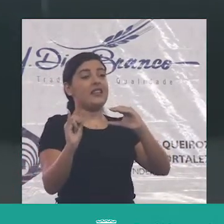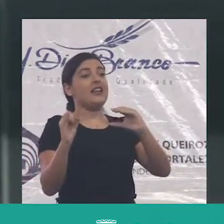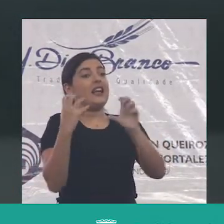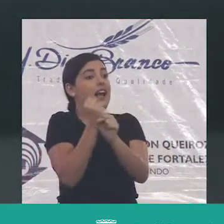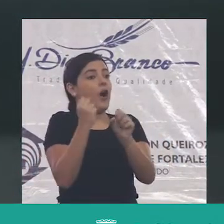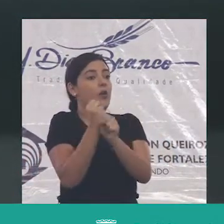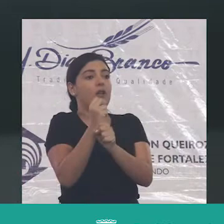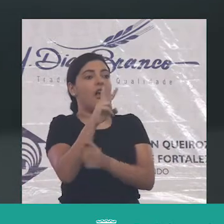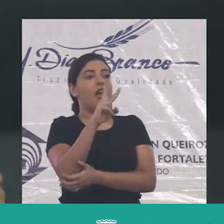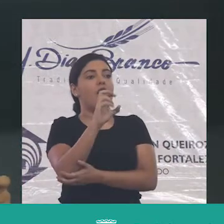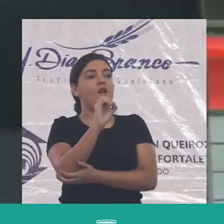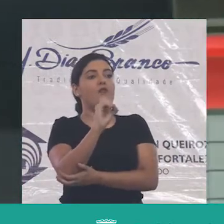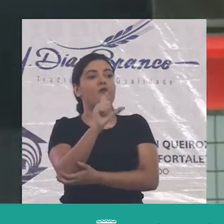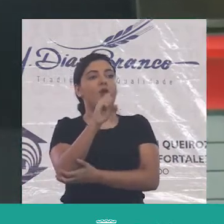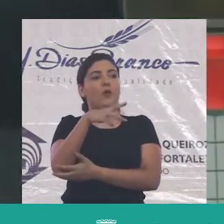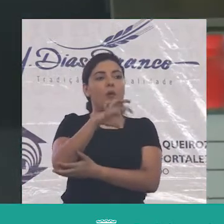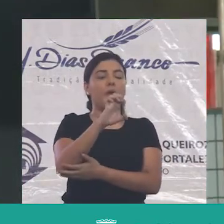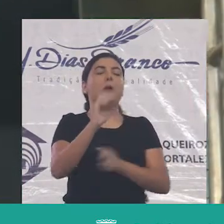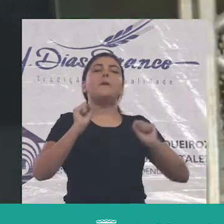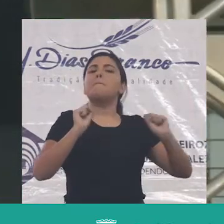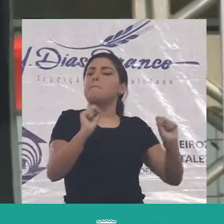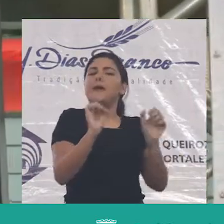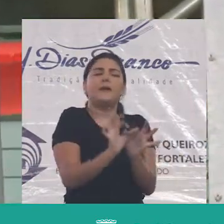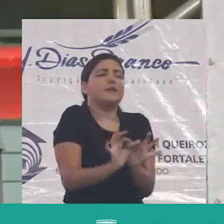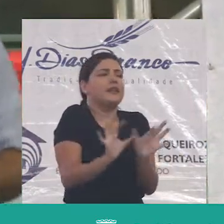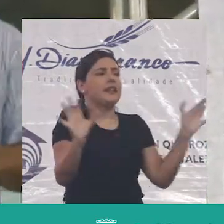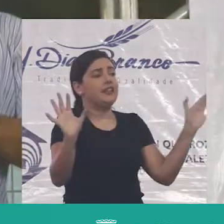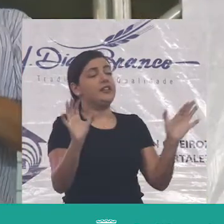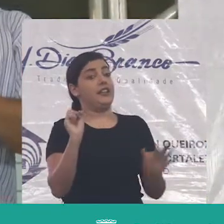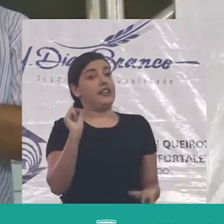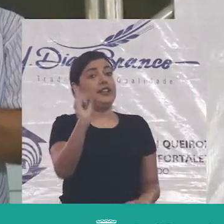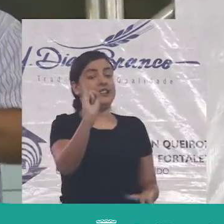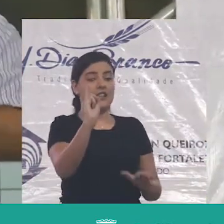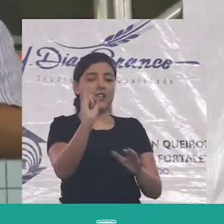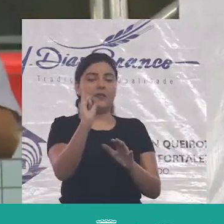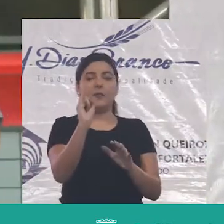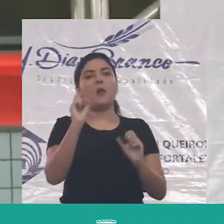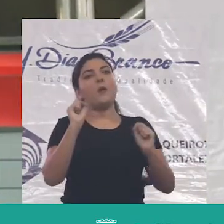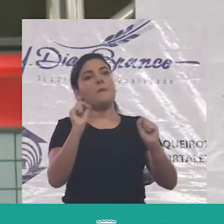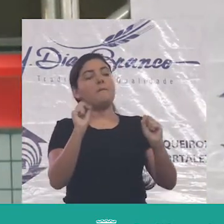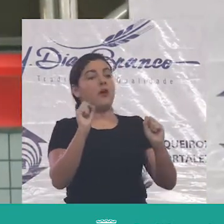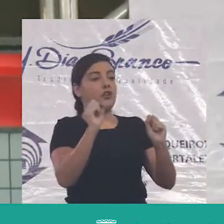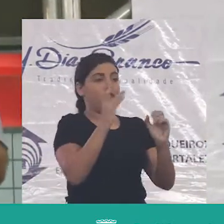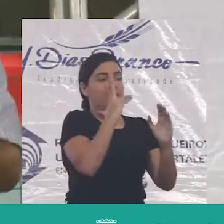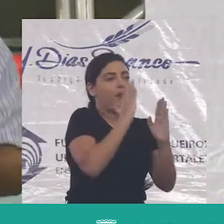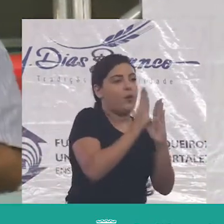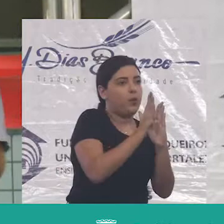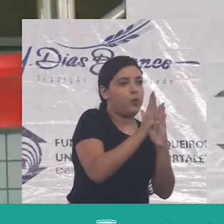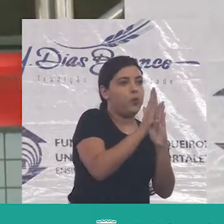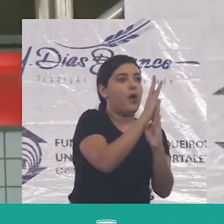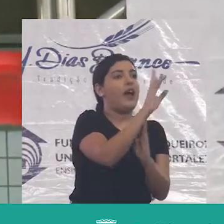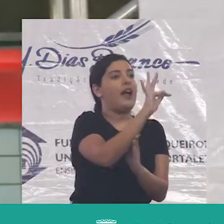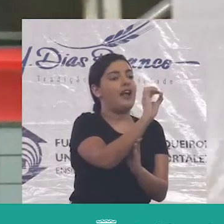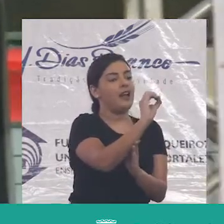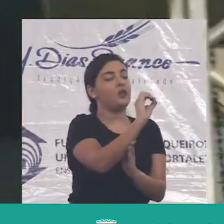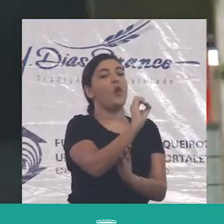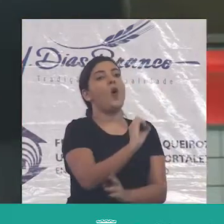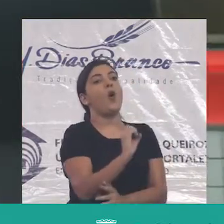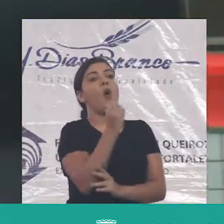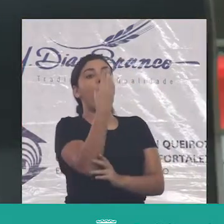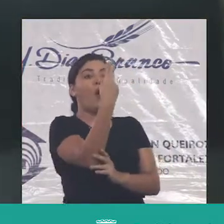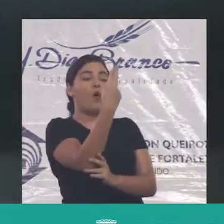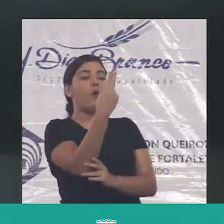calcular volume de prisma, tanto faz se o prisma é um prisma reto ou se o prisma é um